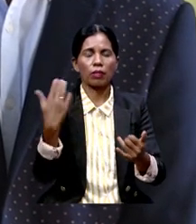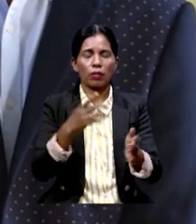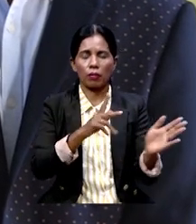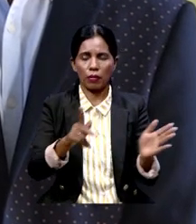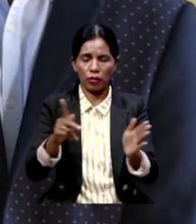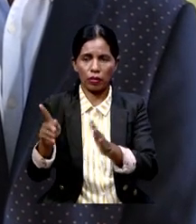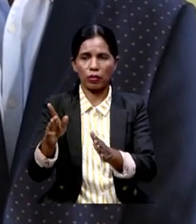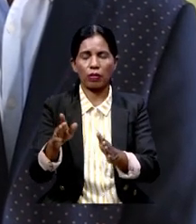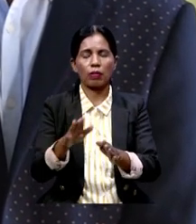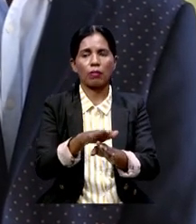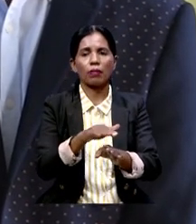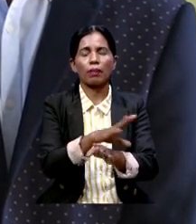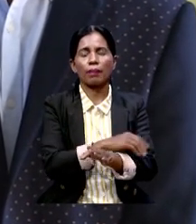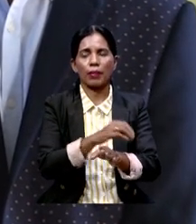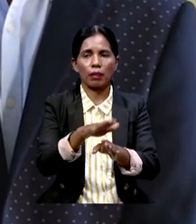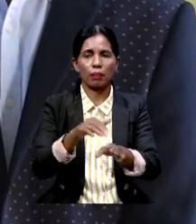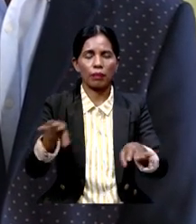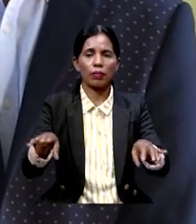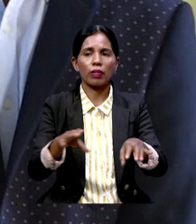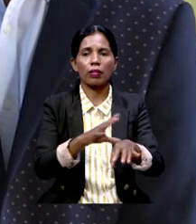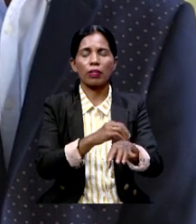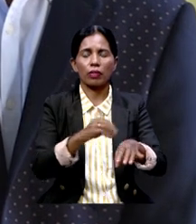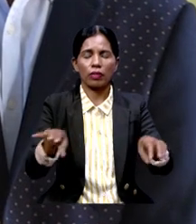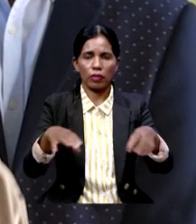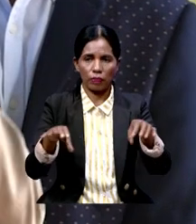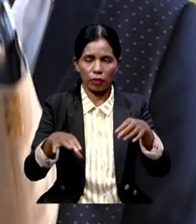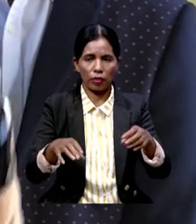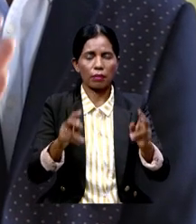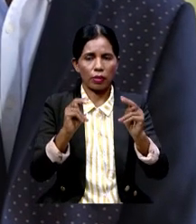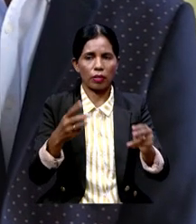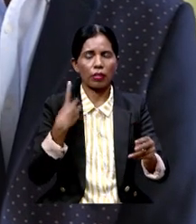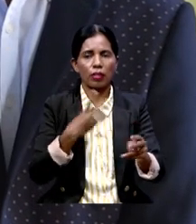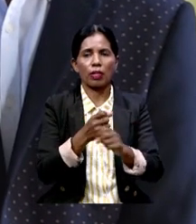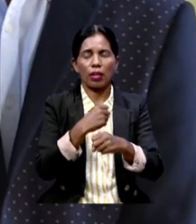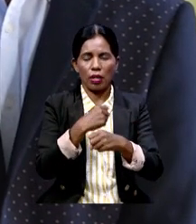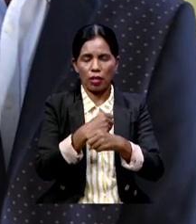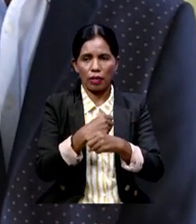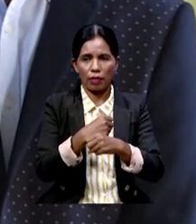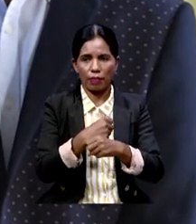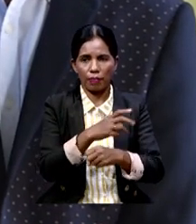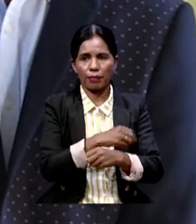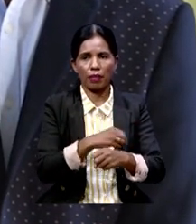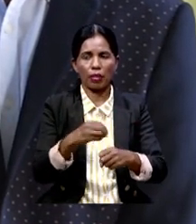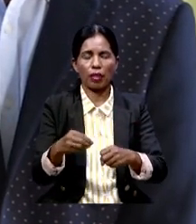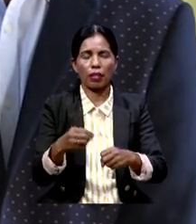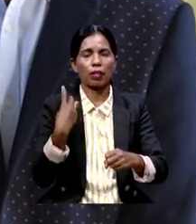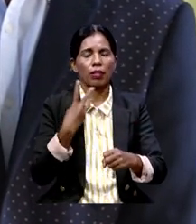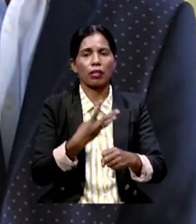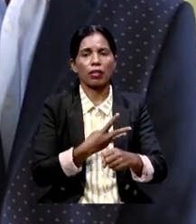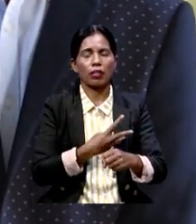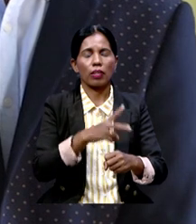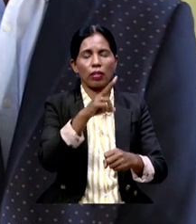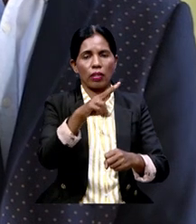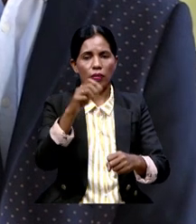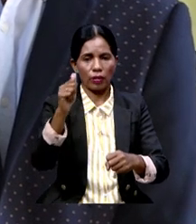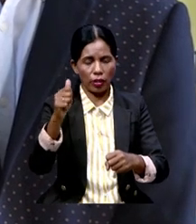de recrutamento, né? Mesmo sem sene la todo na fatin. Agora, precisa a italtan. Agora, ho una resultado do recrutamento não vem a cá e a